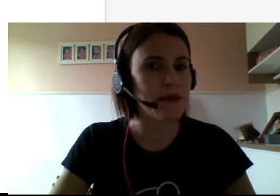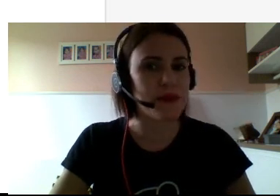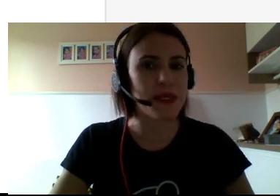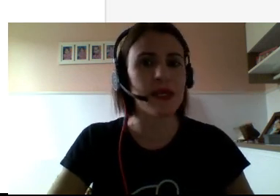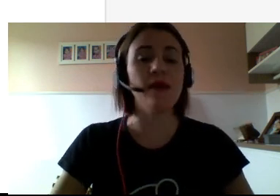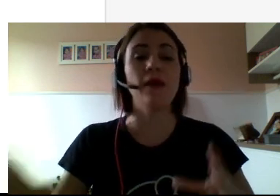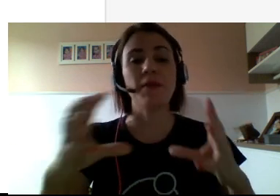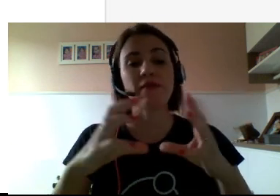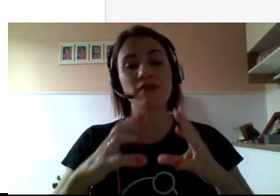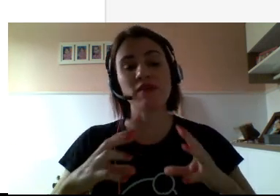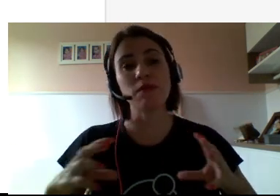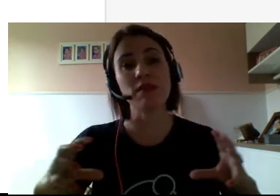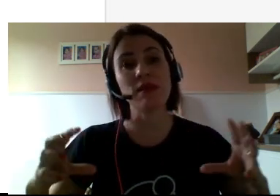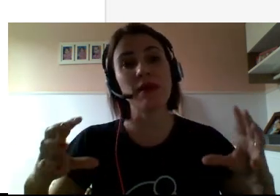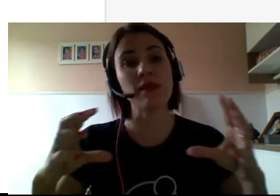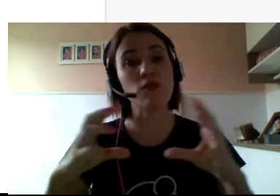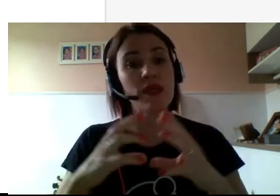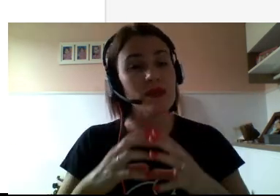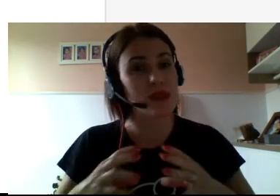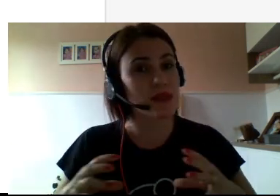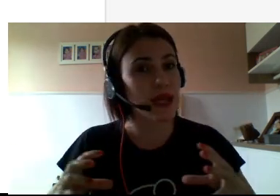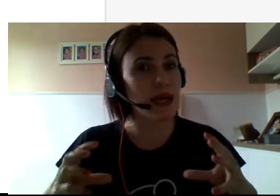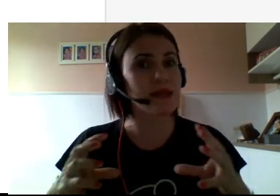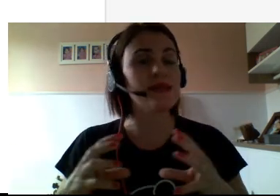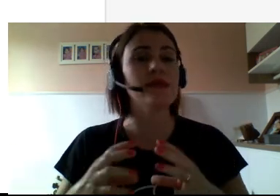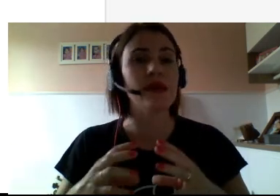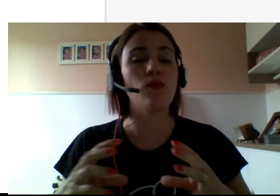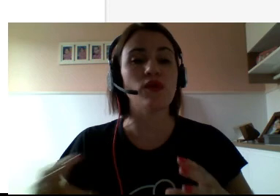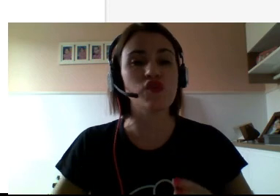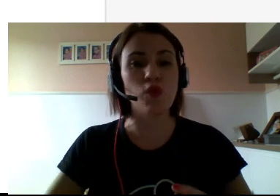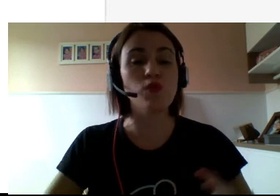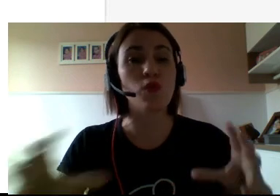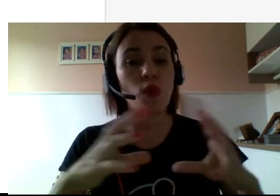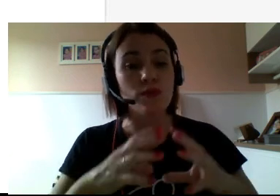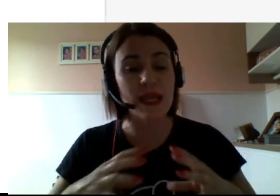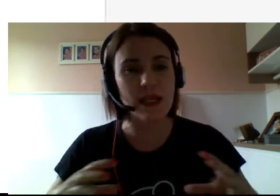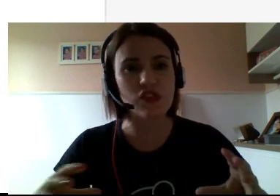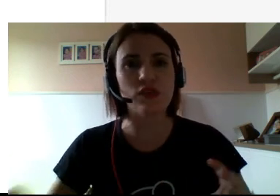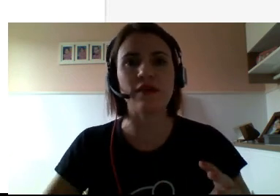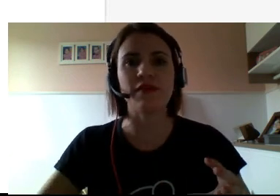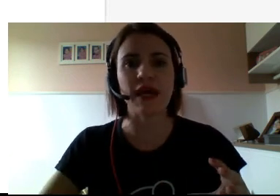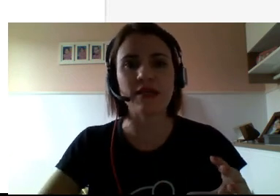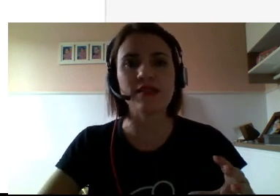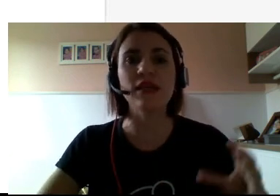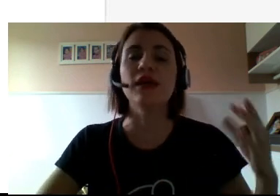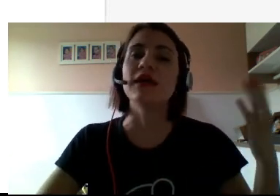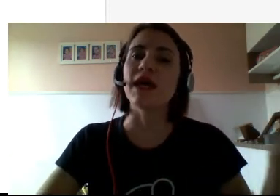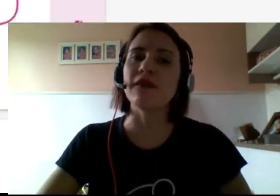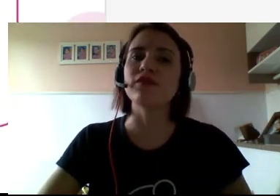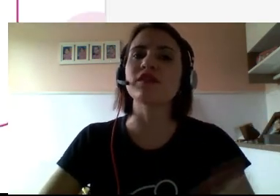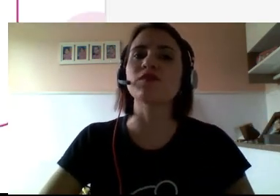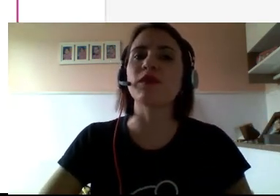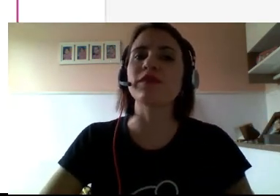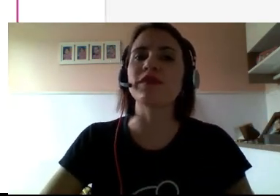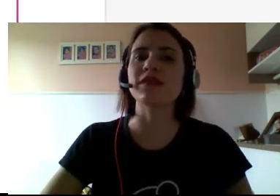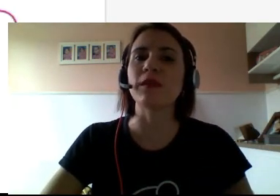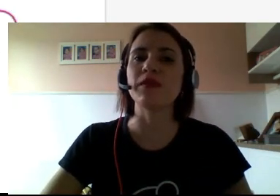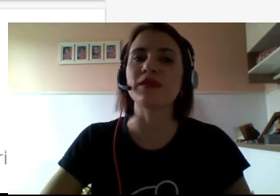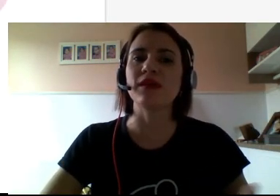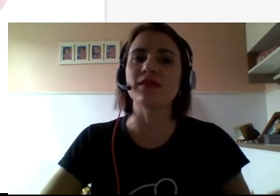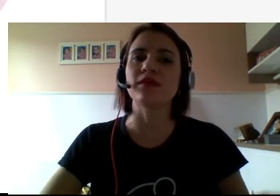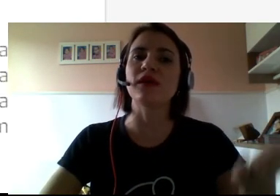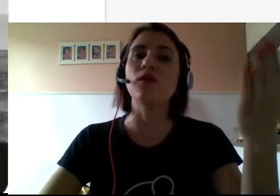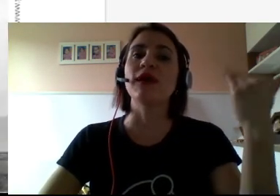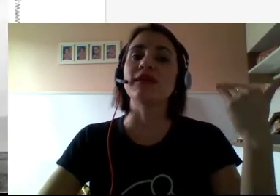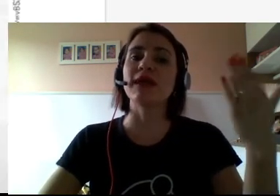colocar nenhuma palavrinha para vocês perceberem do que que se trata né o assunto contexto da frase e aí vocês